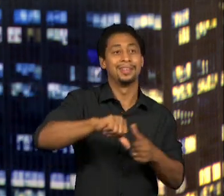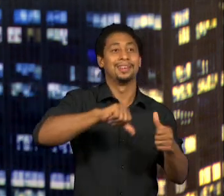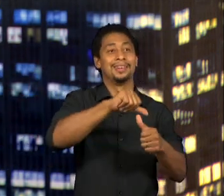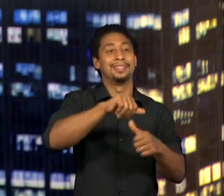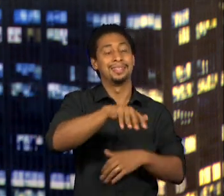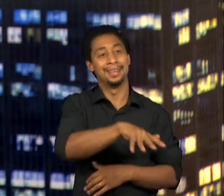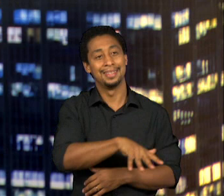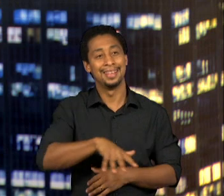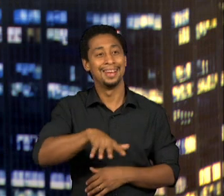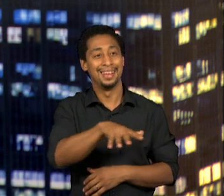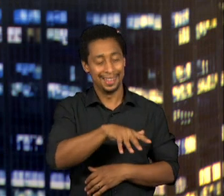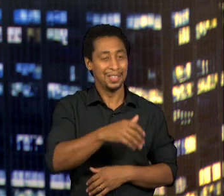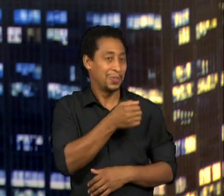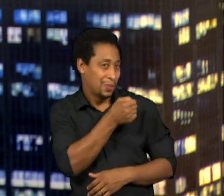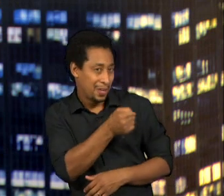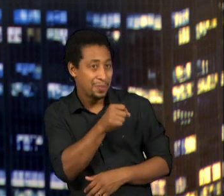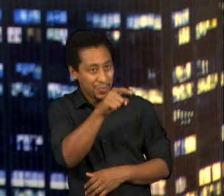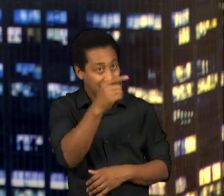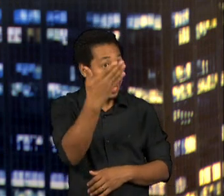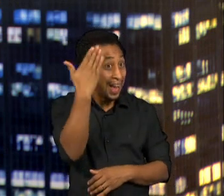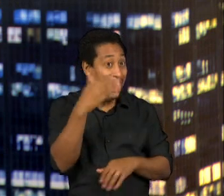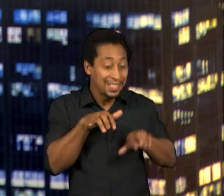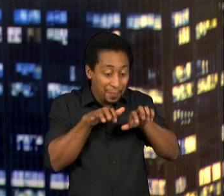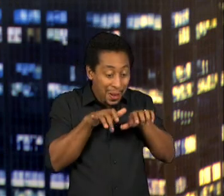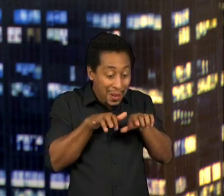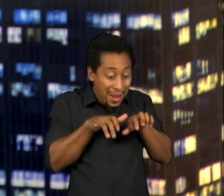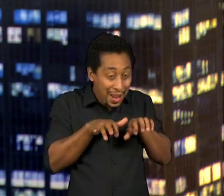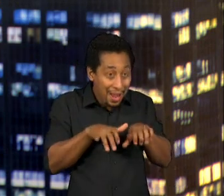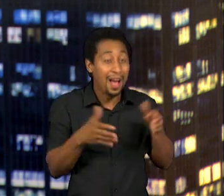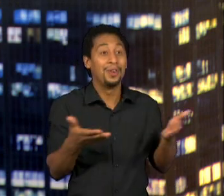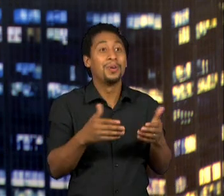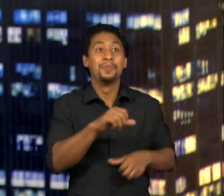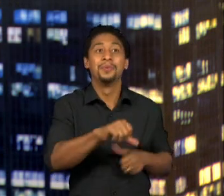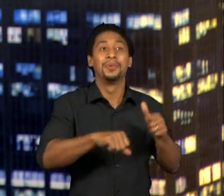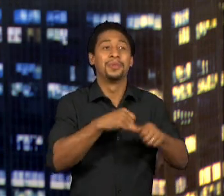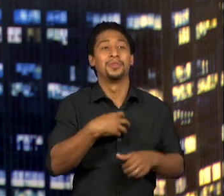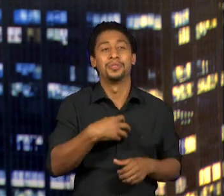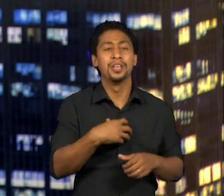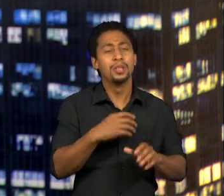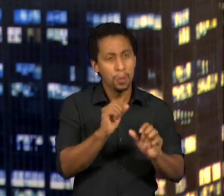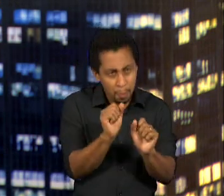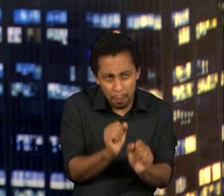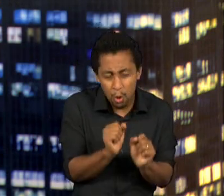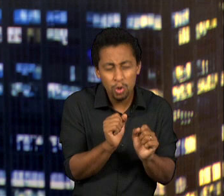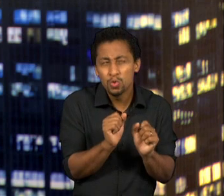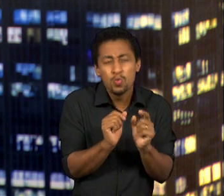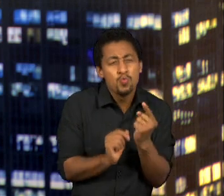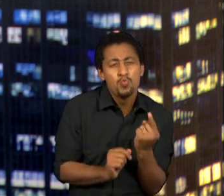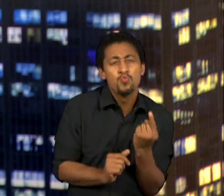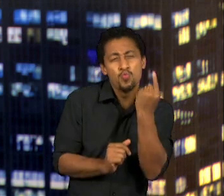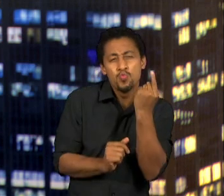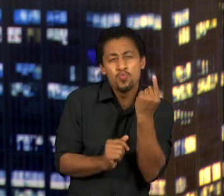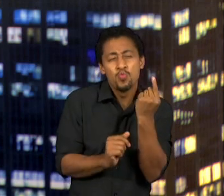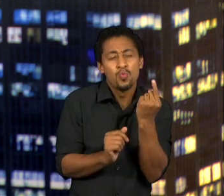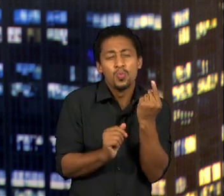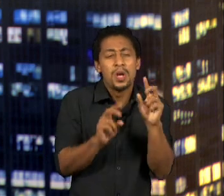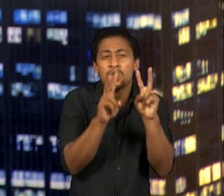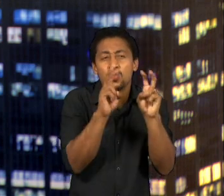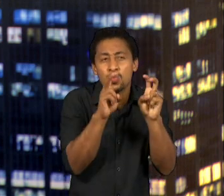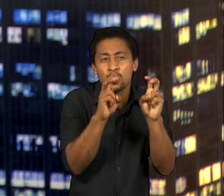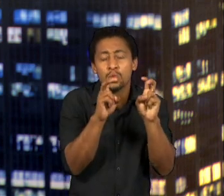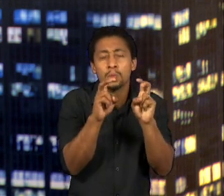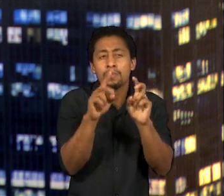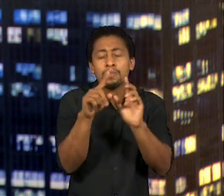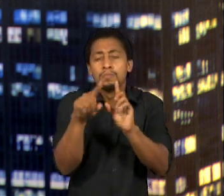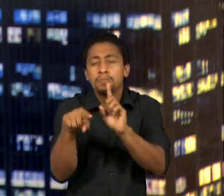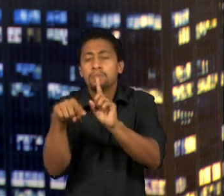das redações. Se você tivesse aí que apontar uma questão, um ponto aí do que ganhamos e o que perdemos com essas